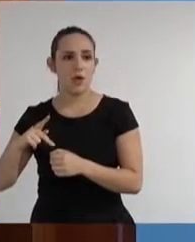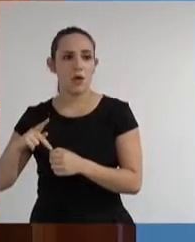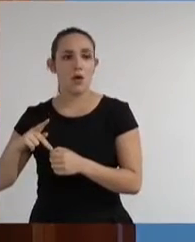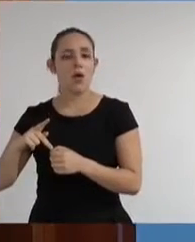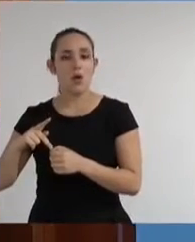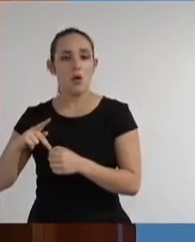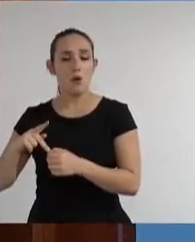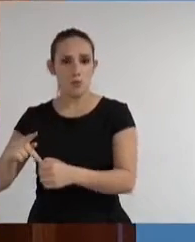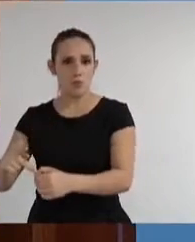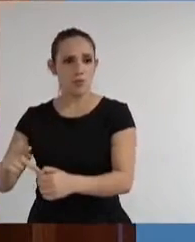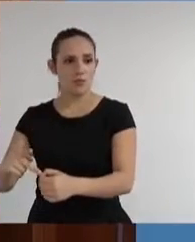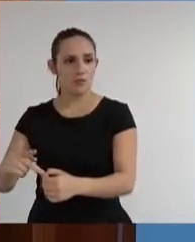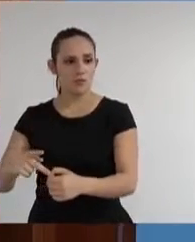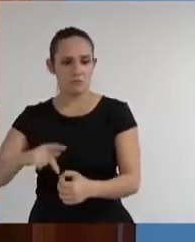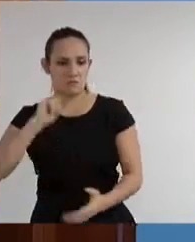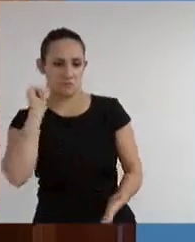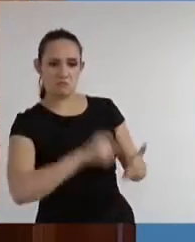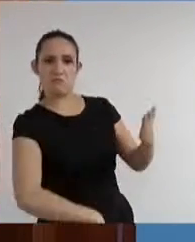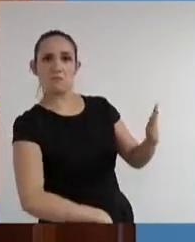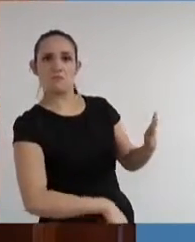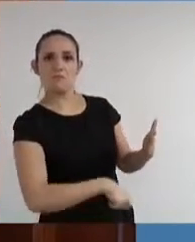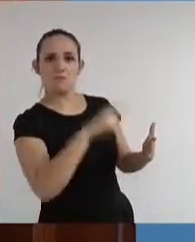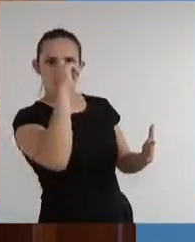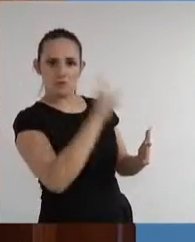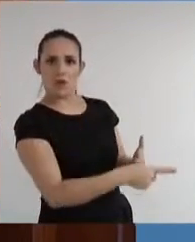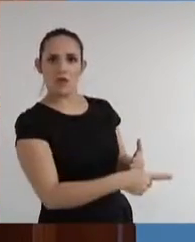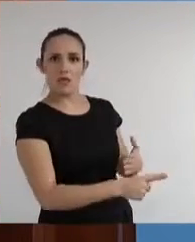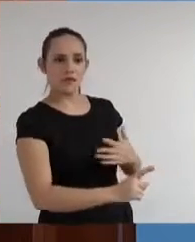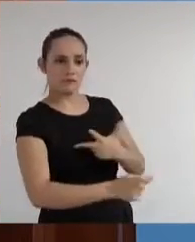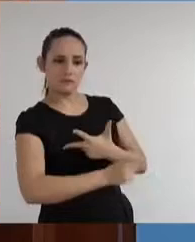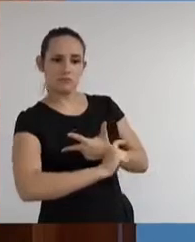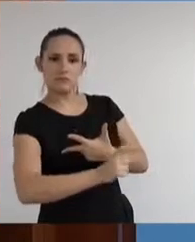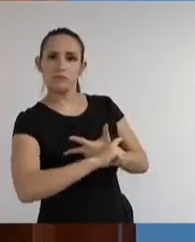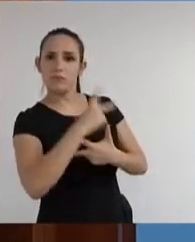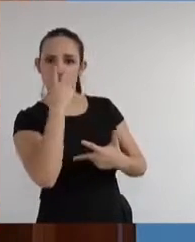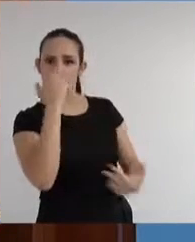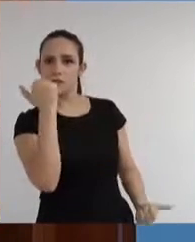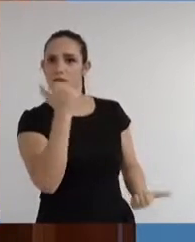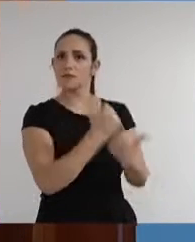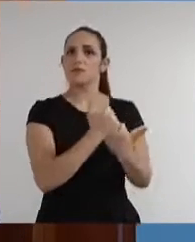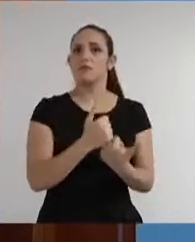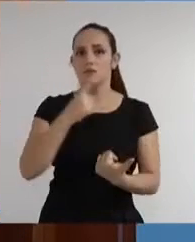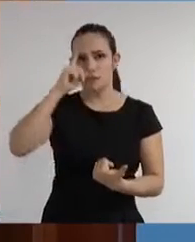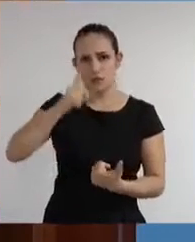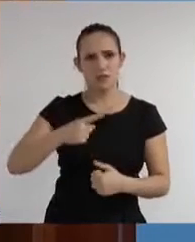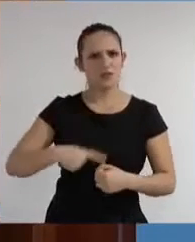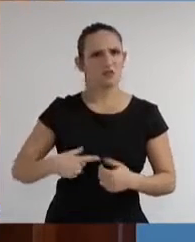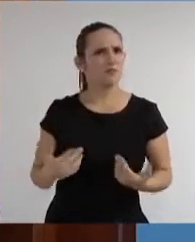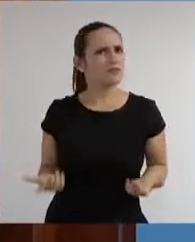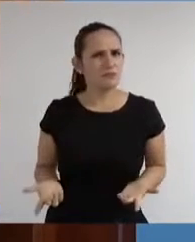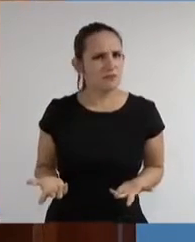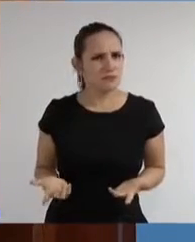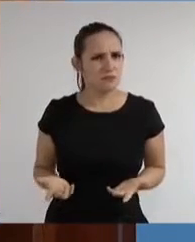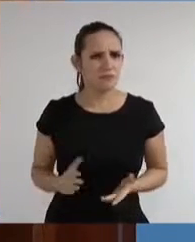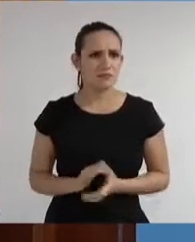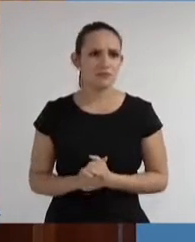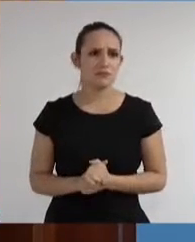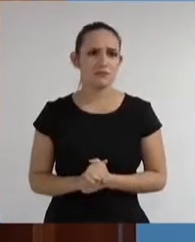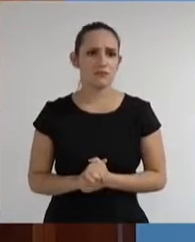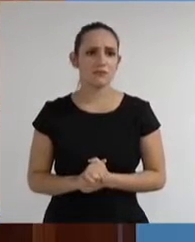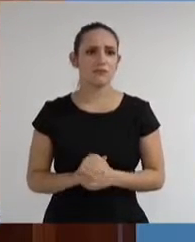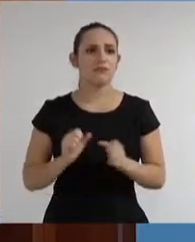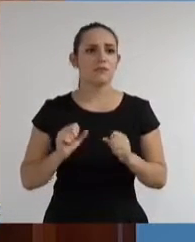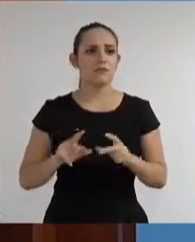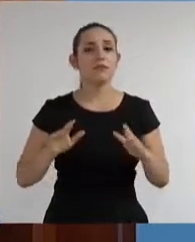pegar a caneta para passar a ser o executivo ou passar a comandar o município, infelizmente. E em Campo Grande,